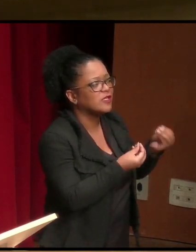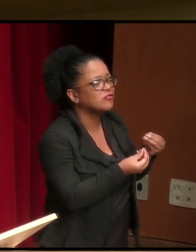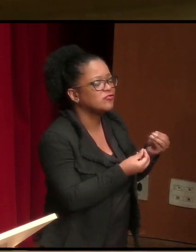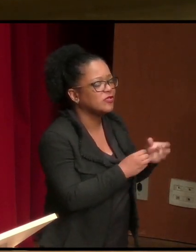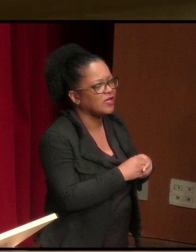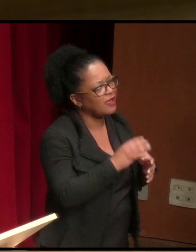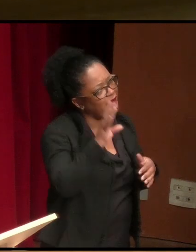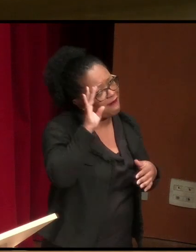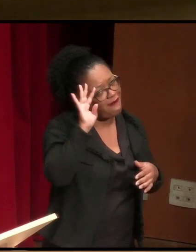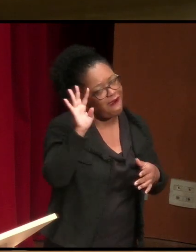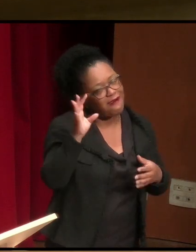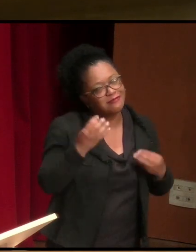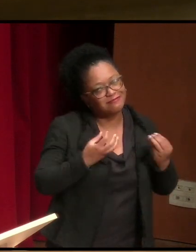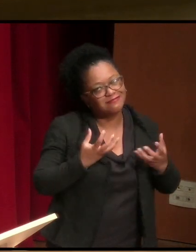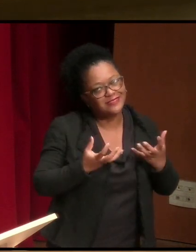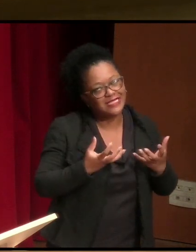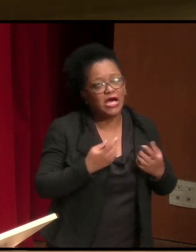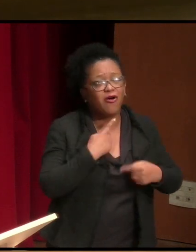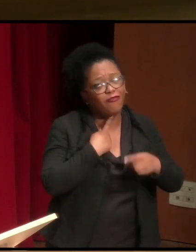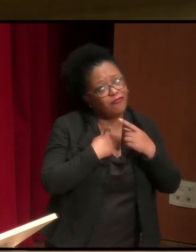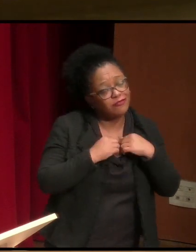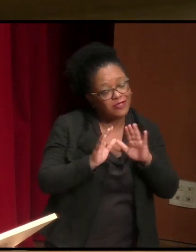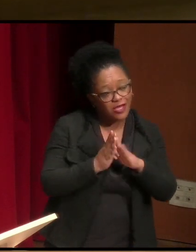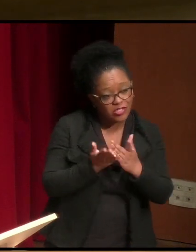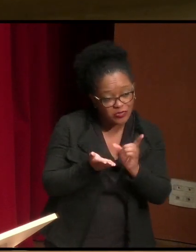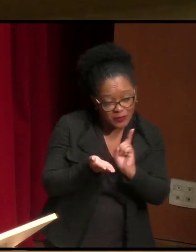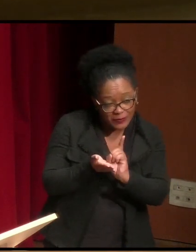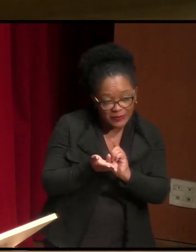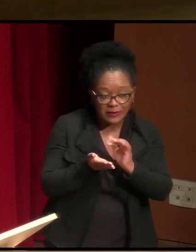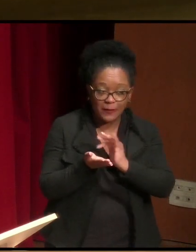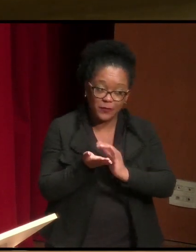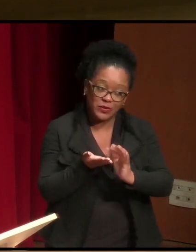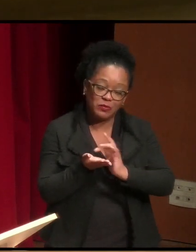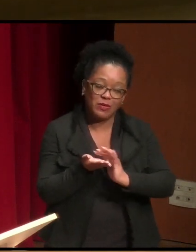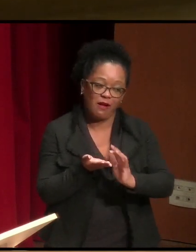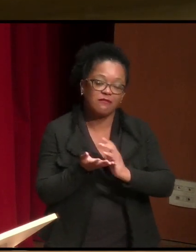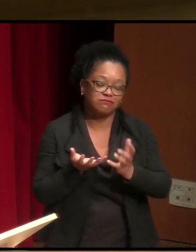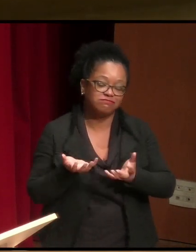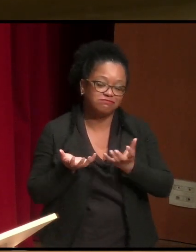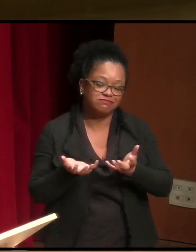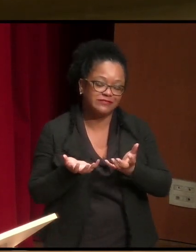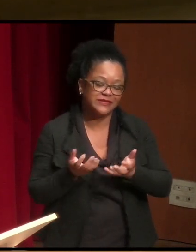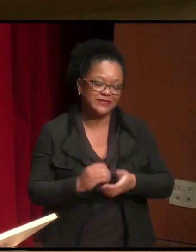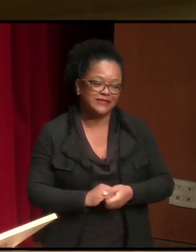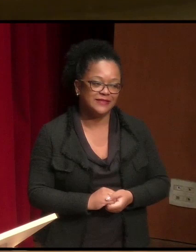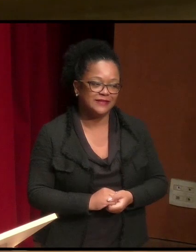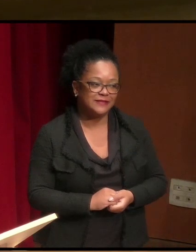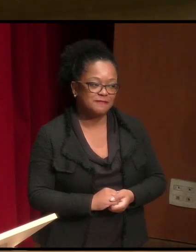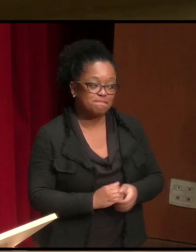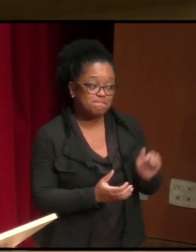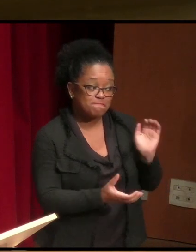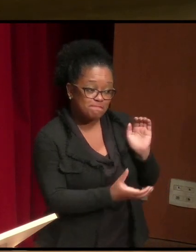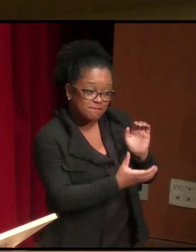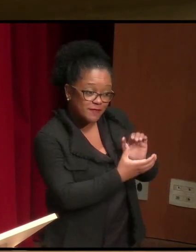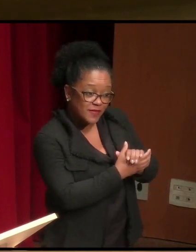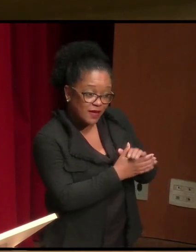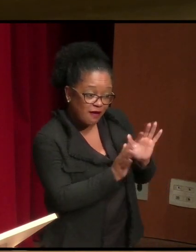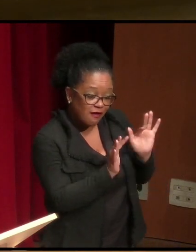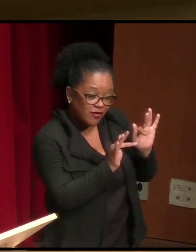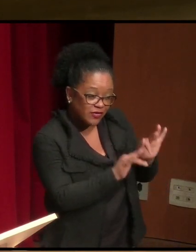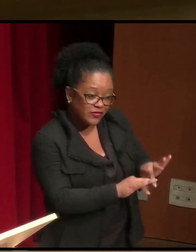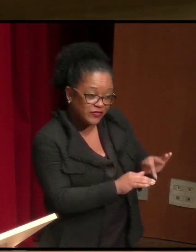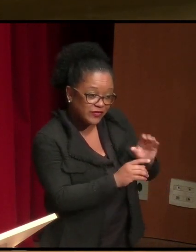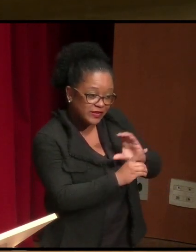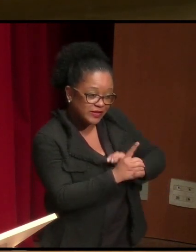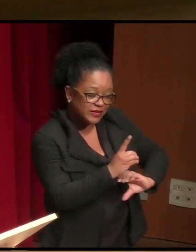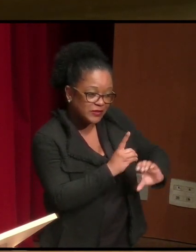imposto, né, gente? Falei, ah, pensei comigo, né? Falei, eu gostaria de ganhar uma Bíblia em Braille. Depois do culto, eles me fizeram essa